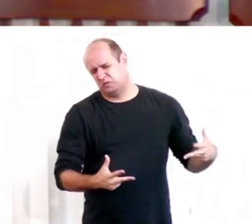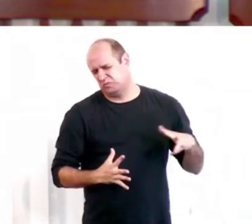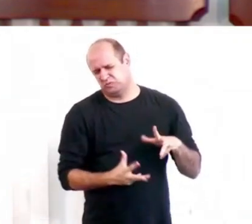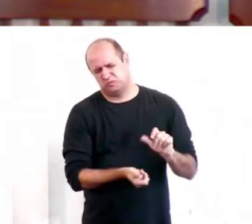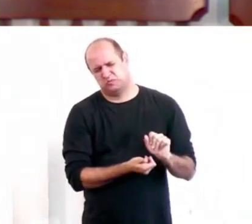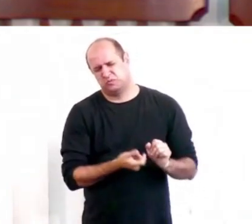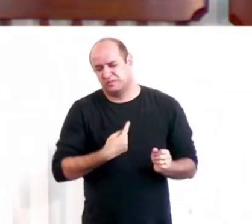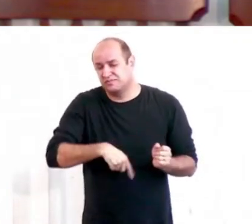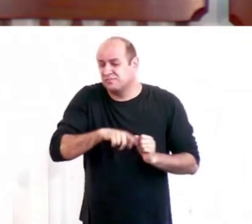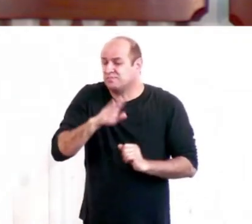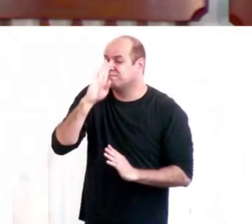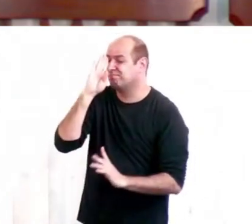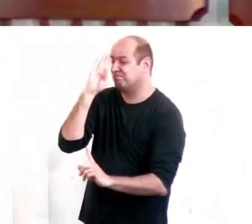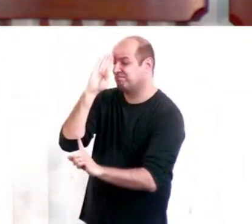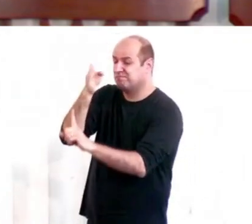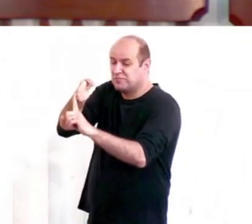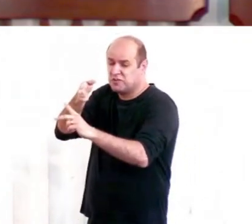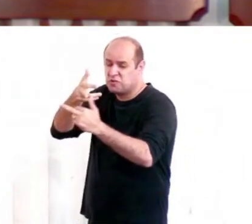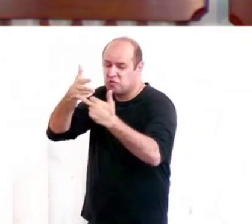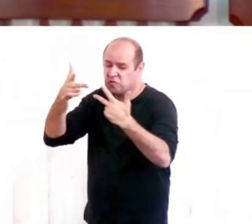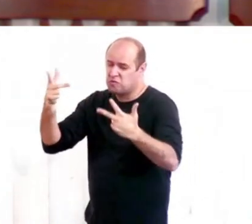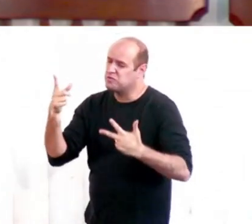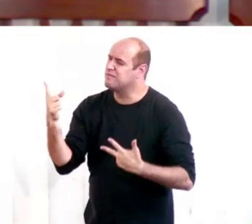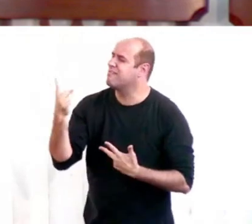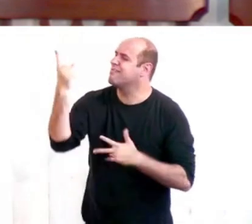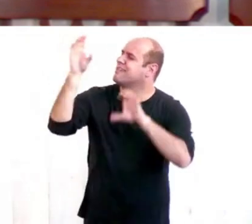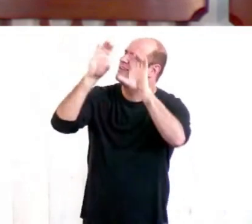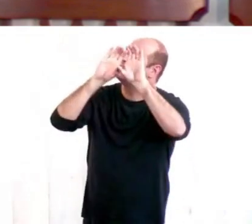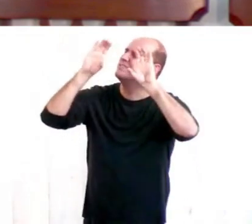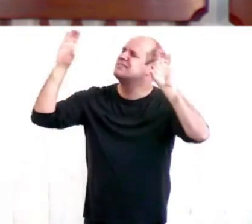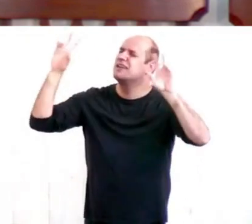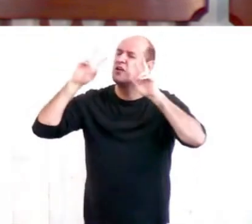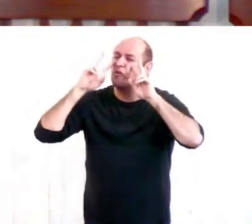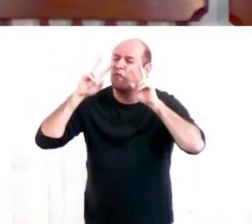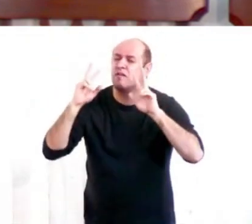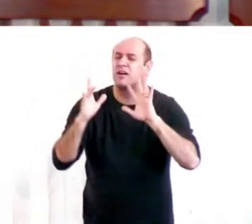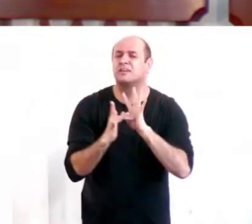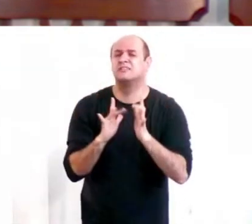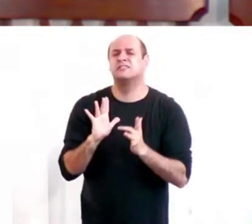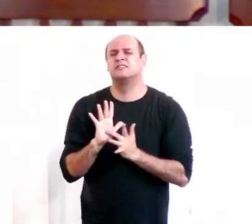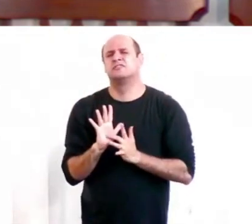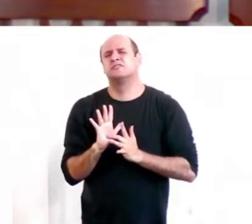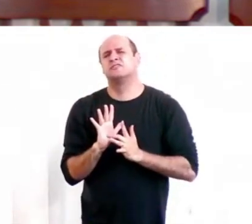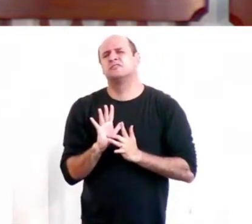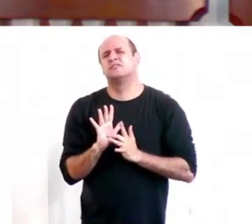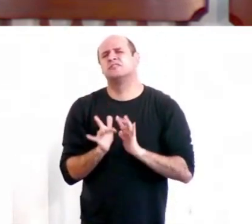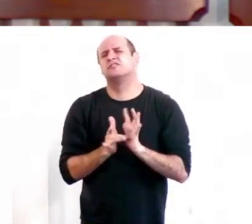olhar para Cristo Jesus, que enquanto esteve aqui,